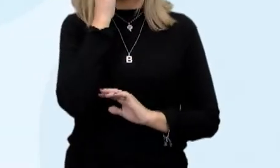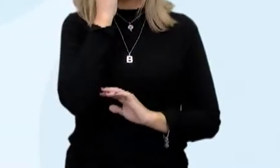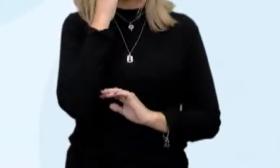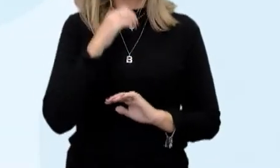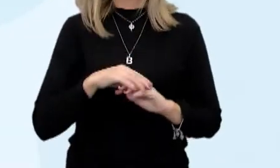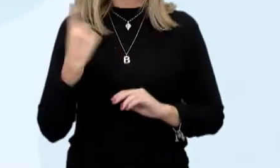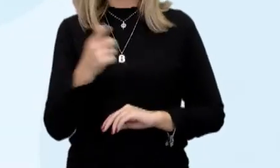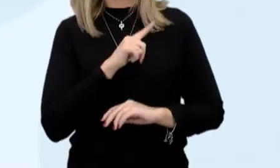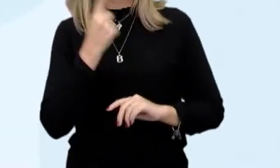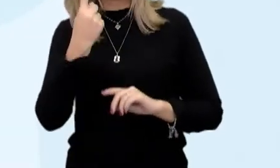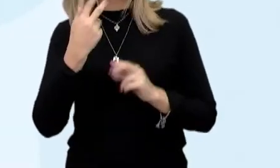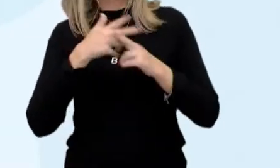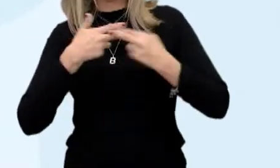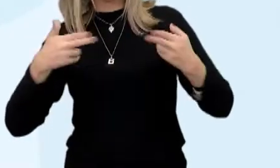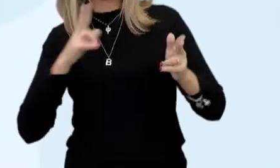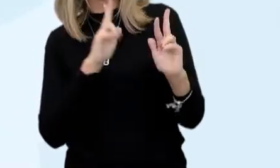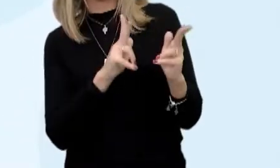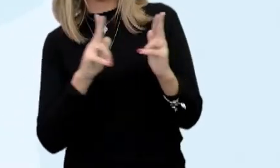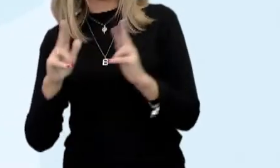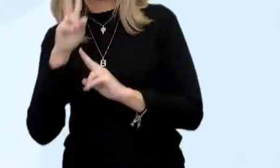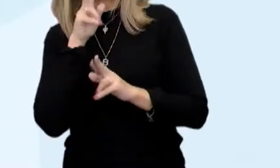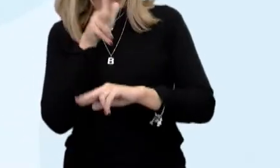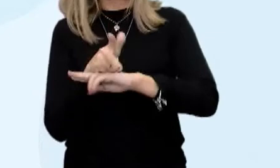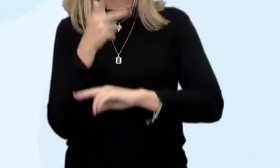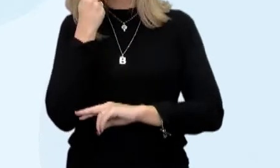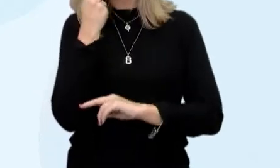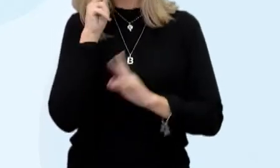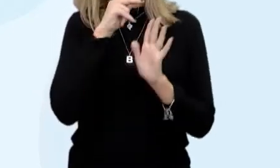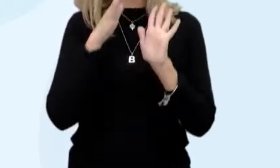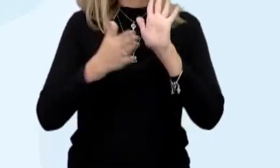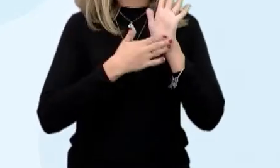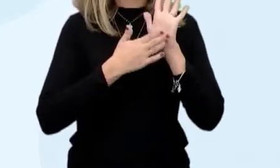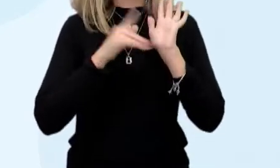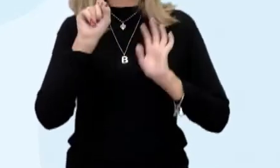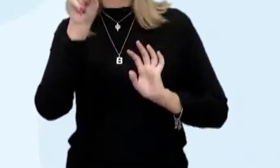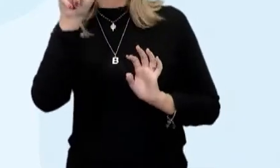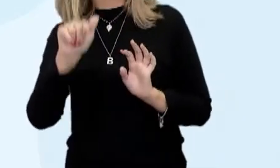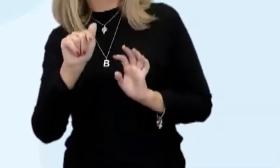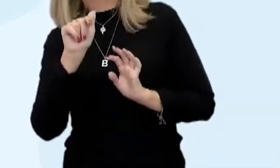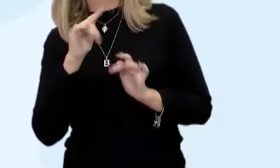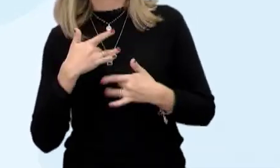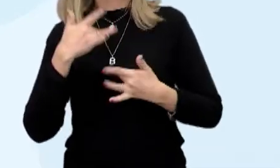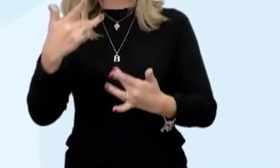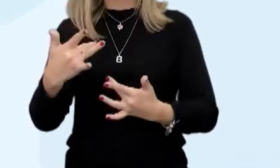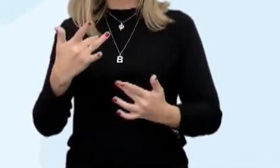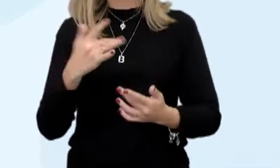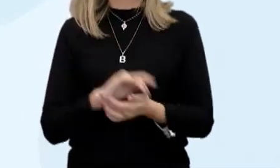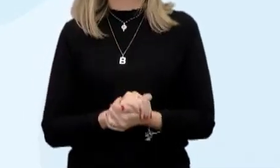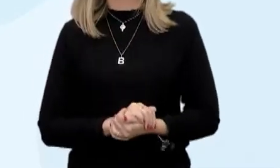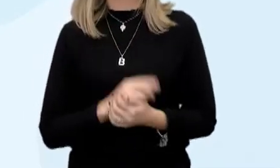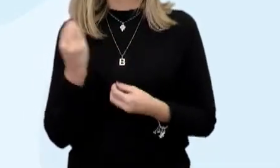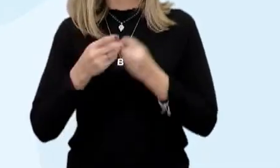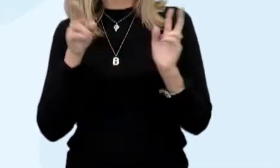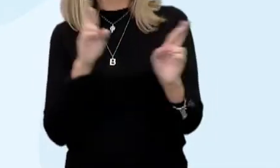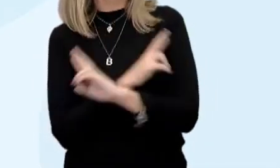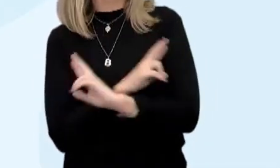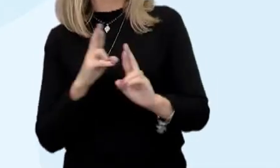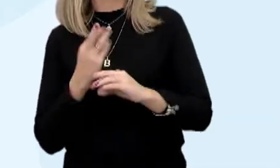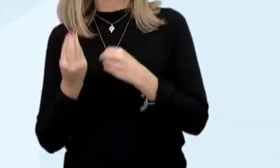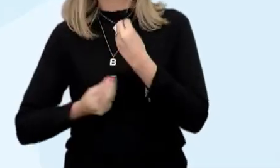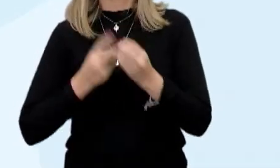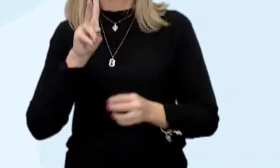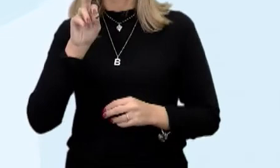certo? Temos mais alguns vídeos aí falando sobre a proposta do que é a Celebridade Vira-Lata e como ela se relaciona, né,